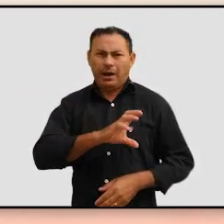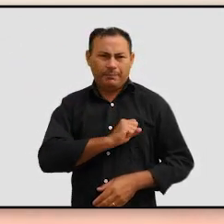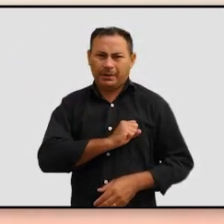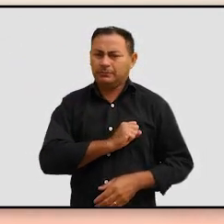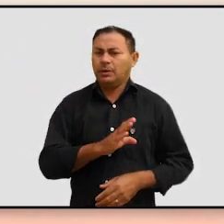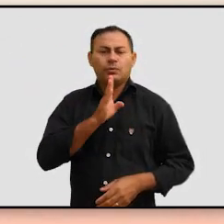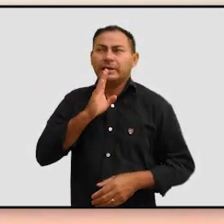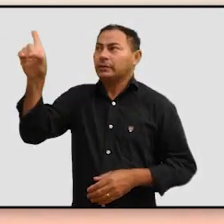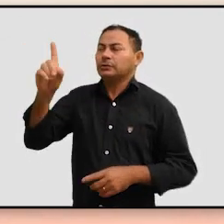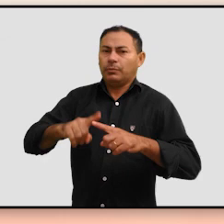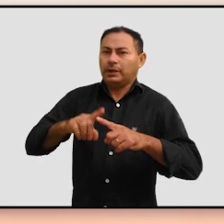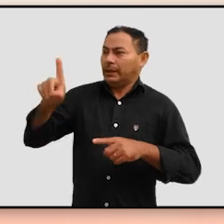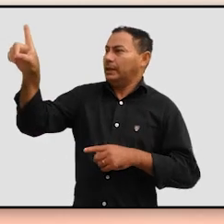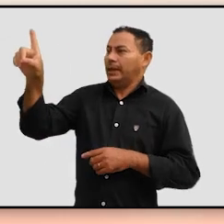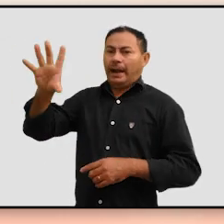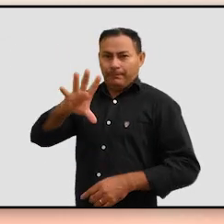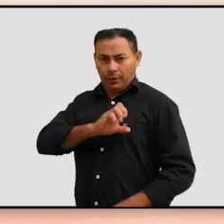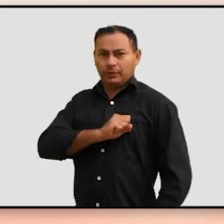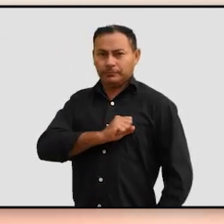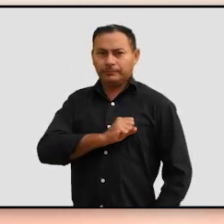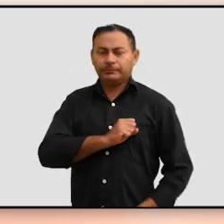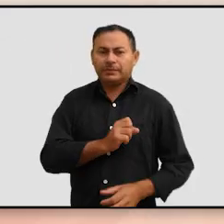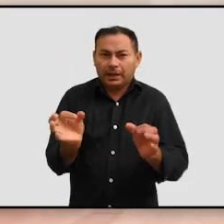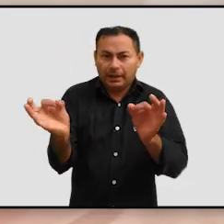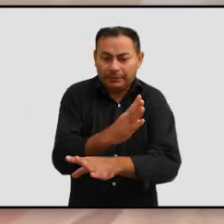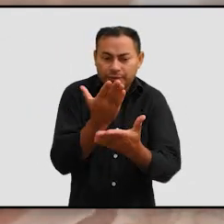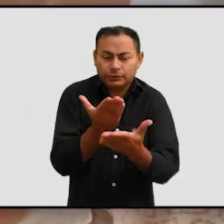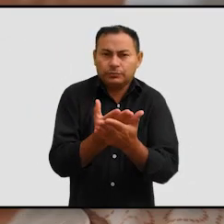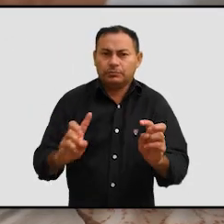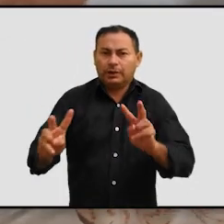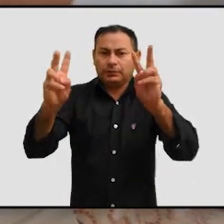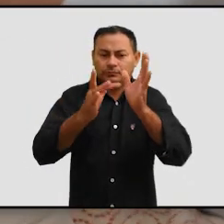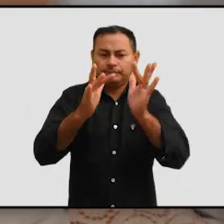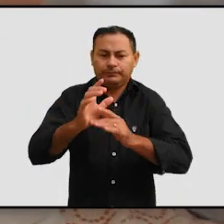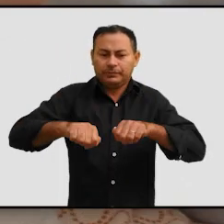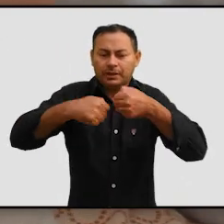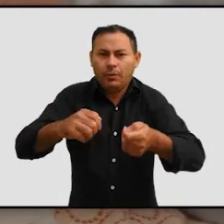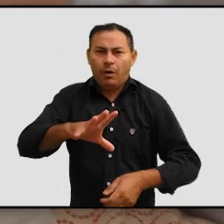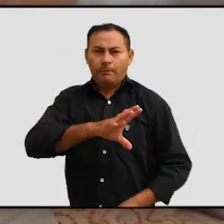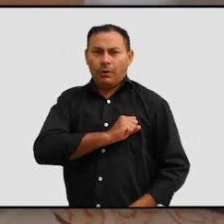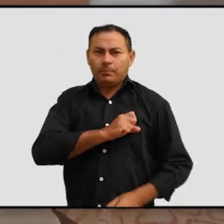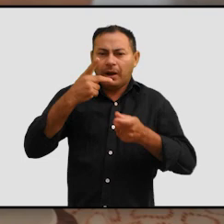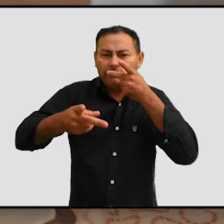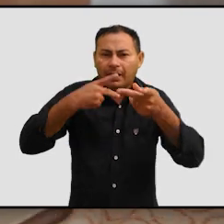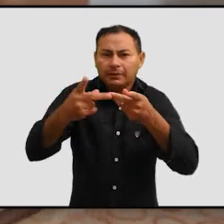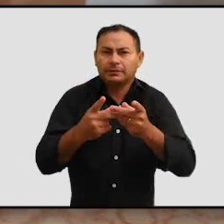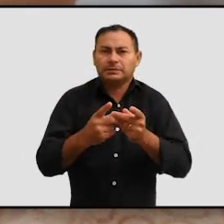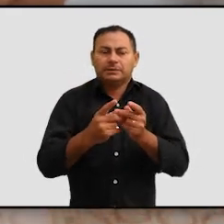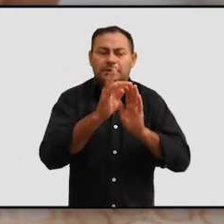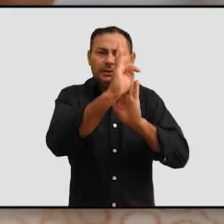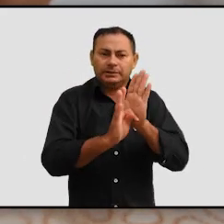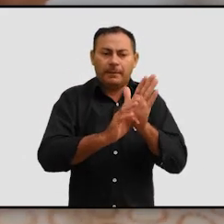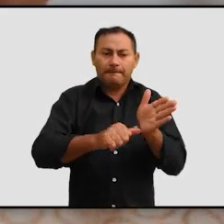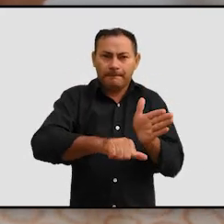ama não conhece a Deus, pois Deus é amor. Encerramos o estudo do valor que Jesus deu ao amor, falando sobre